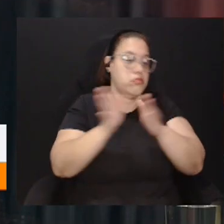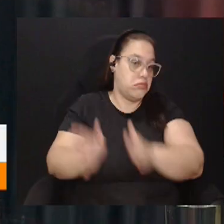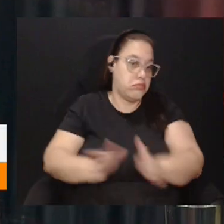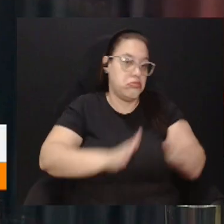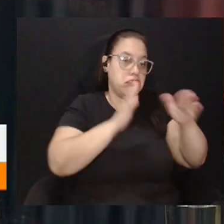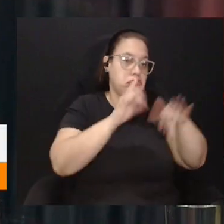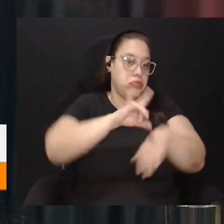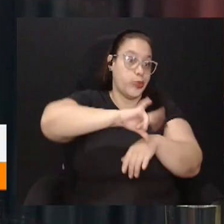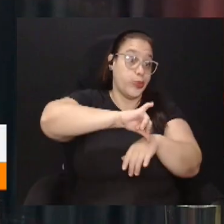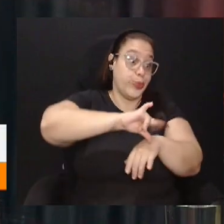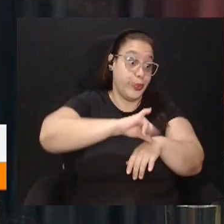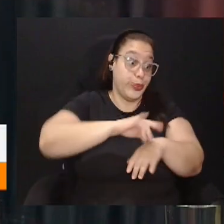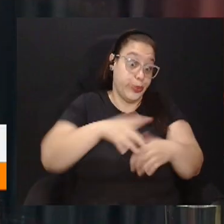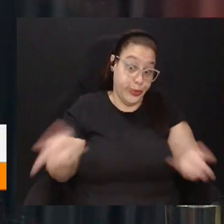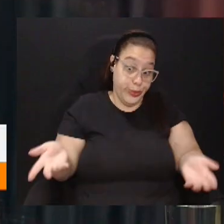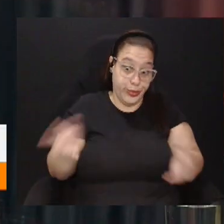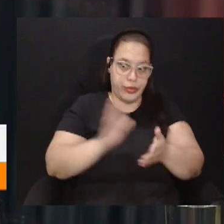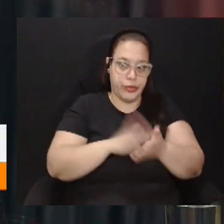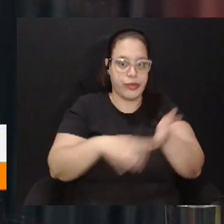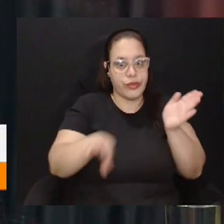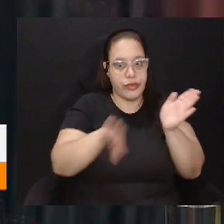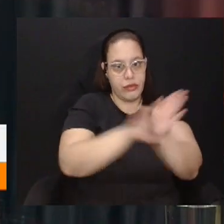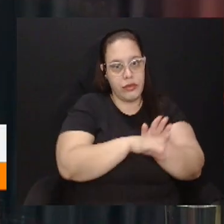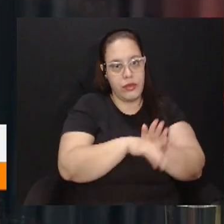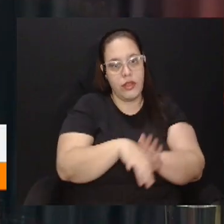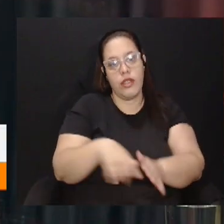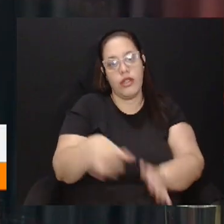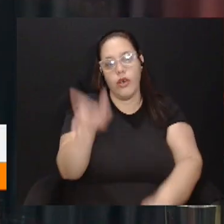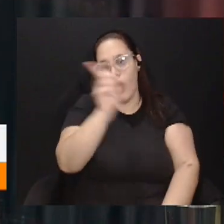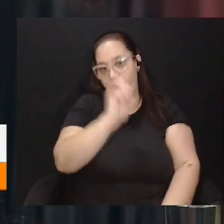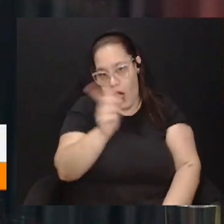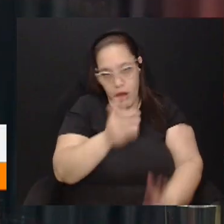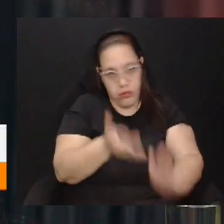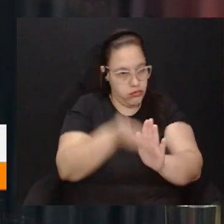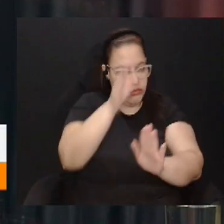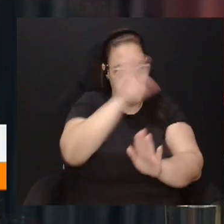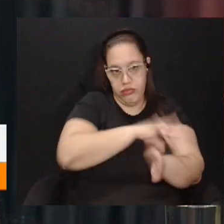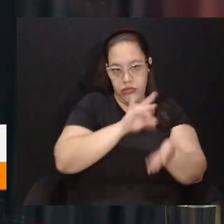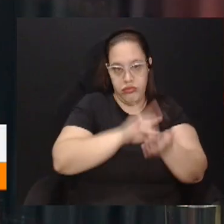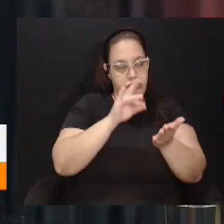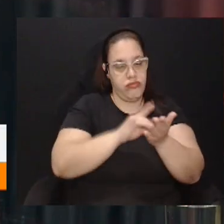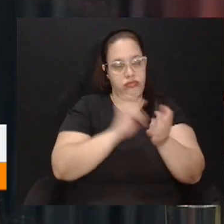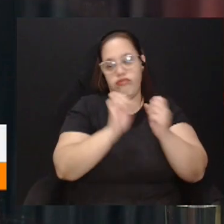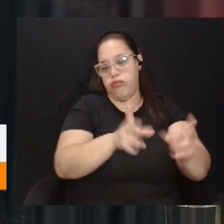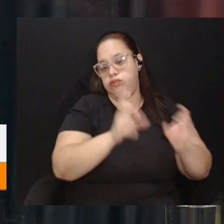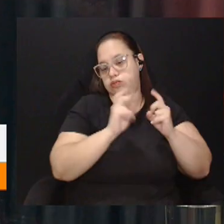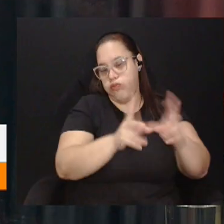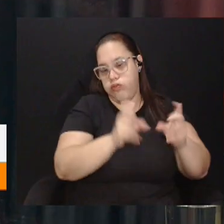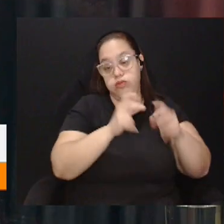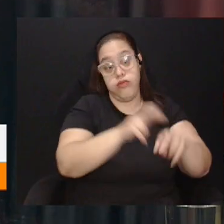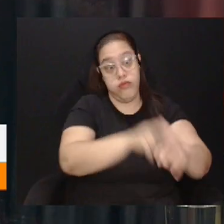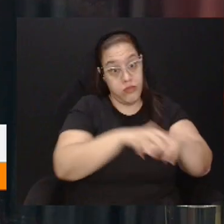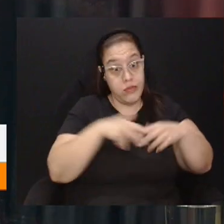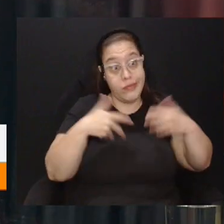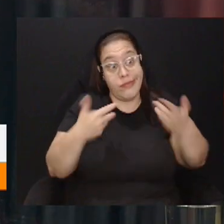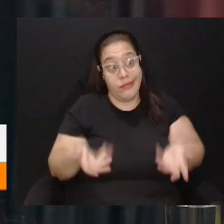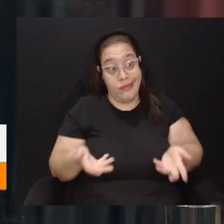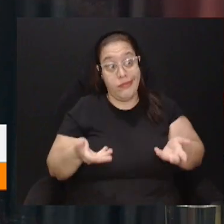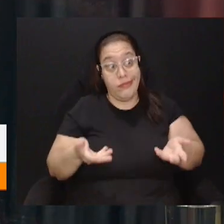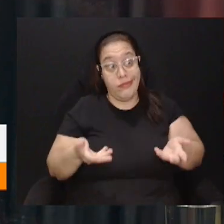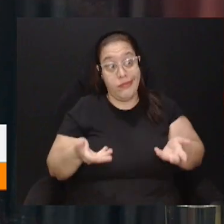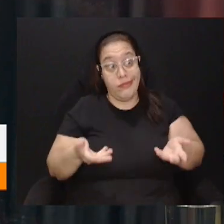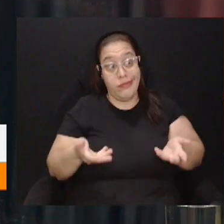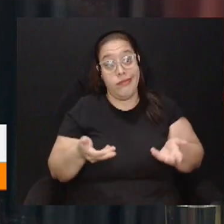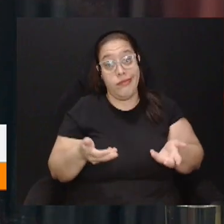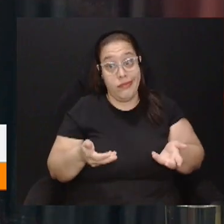isso acaba entrando na lógica do calendário comercial e, portanto, nós temos aí algo que está consagrado